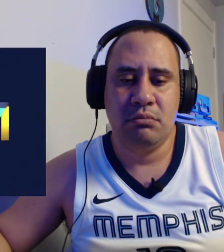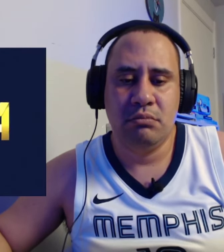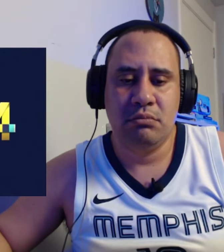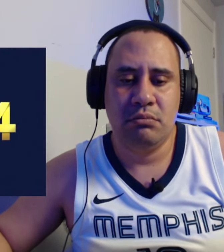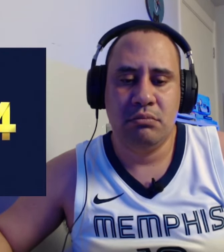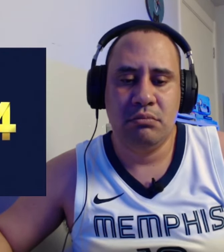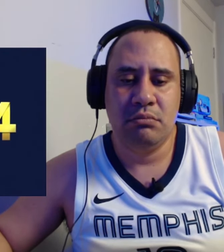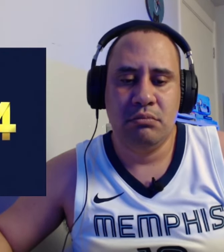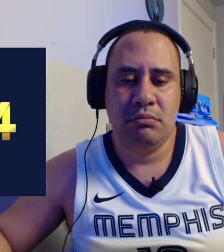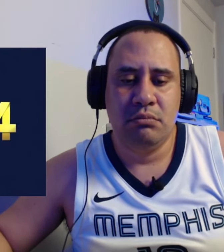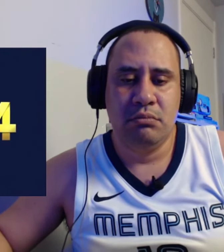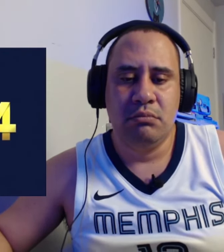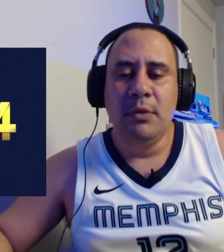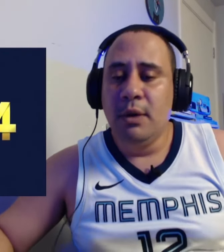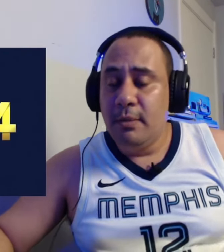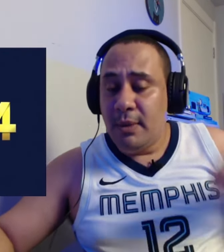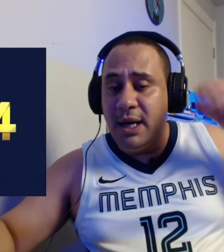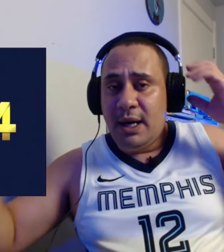Soraya.